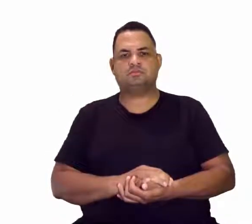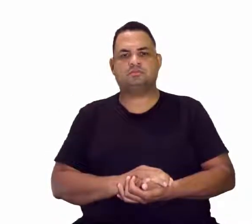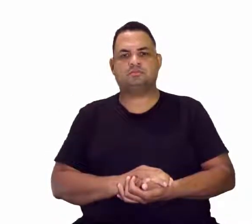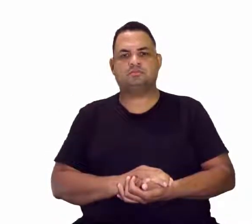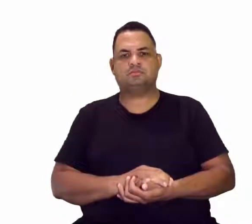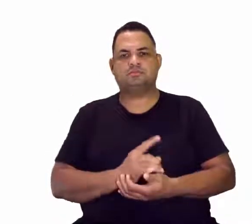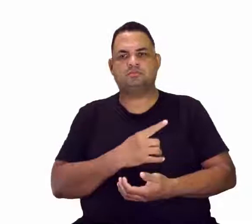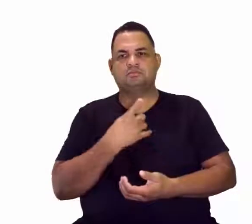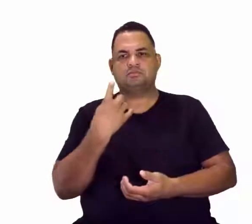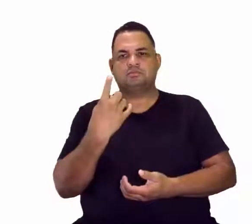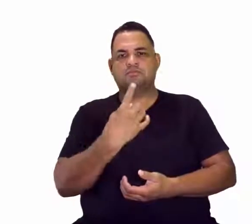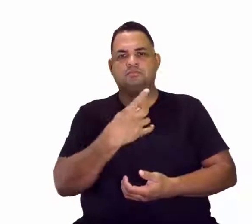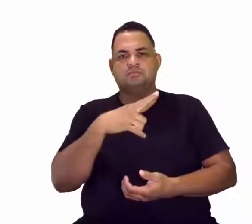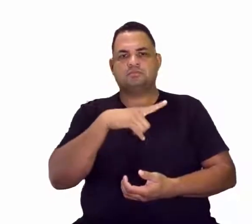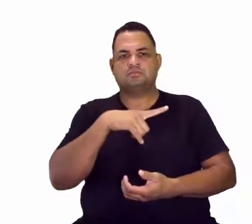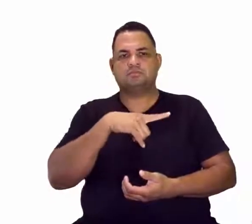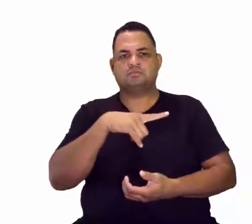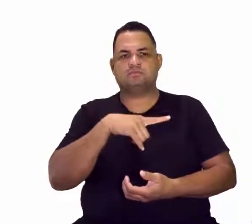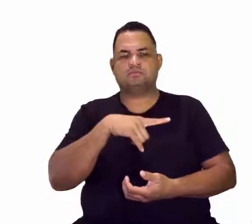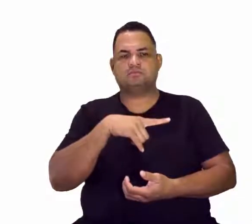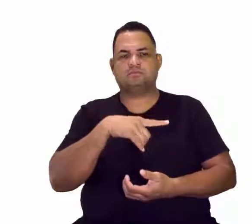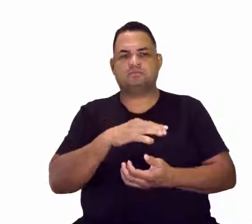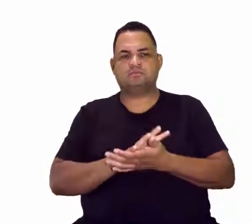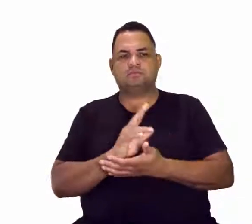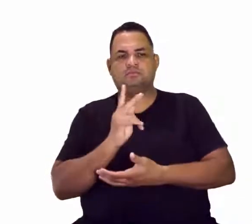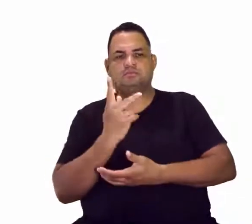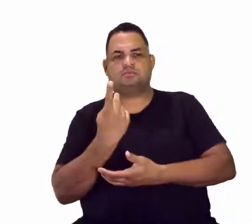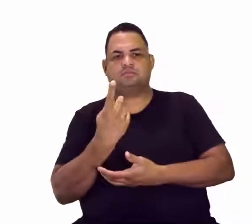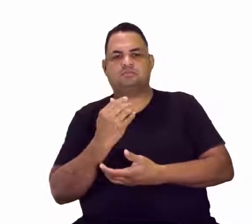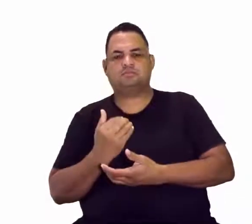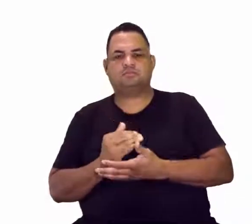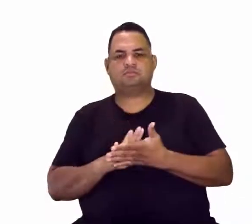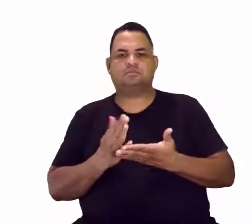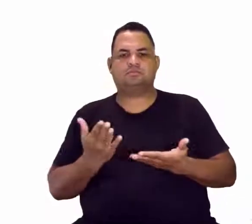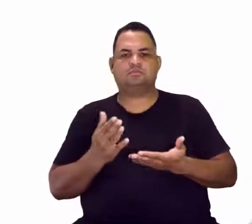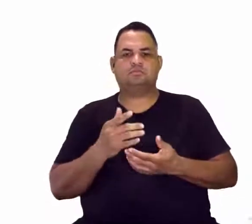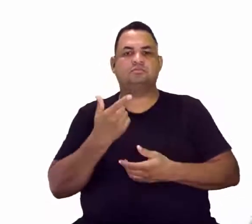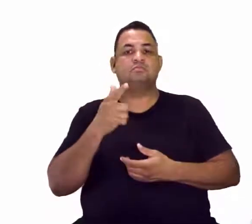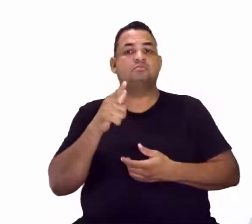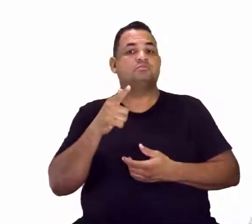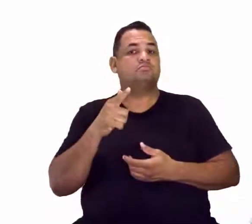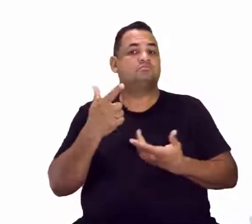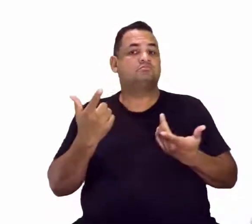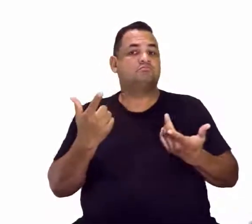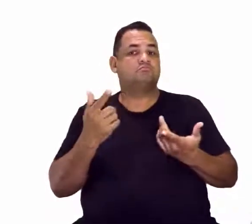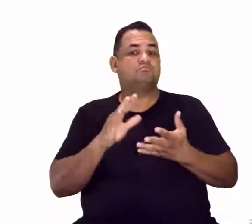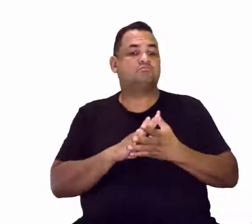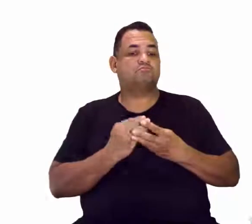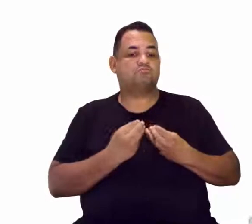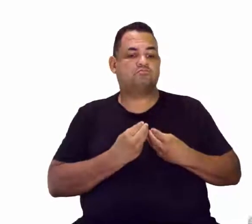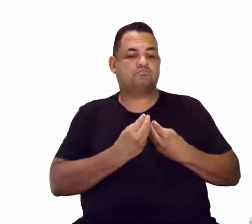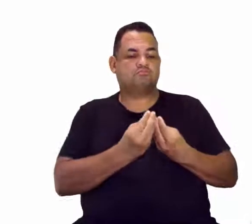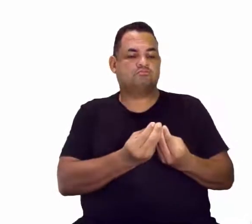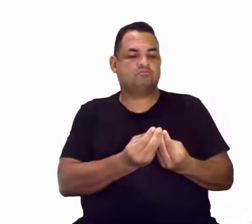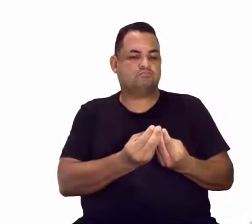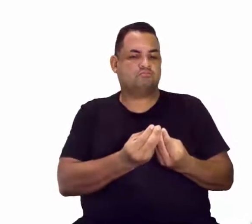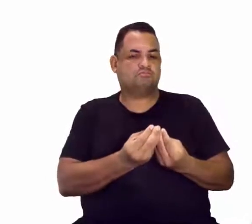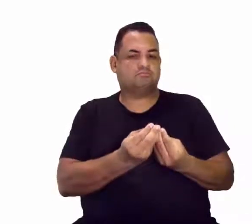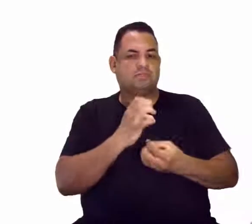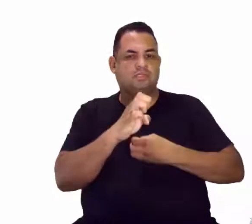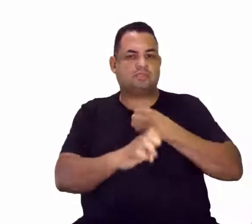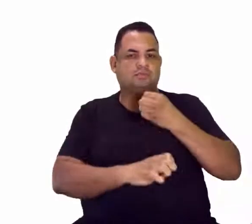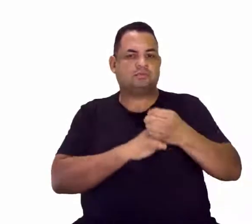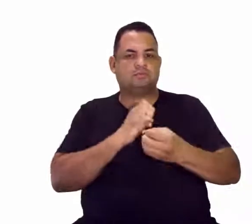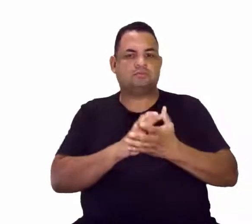hidrogênio, que é um gás. Ele não tem tendência de doar elétrons, apesar